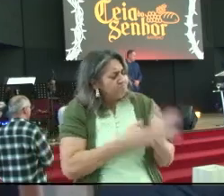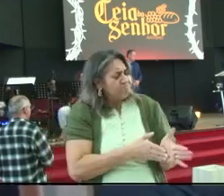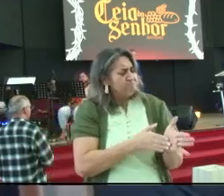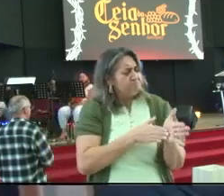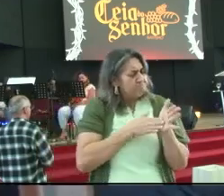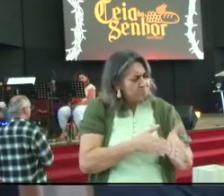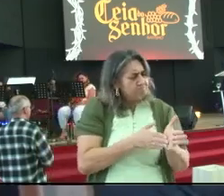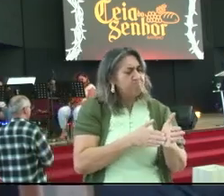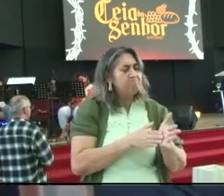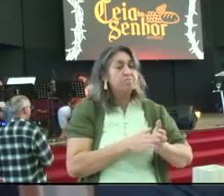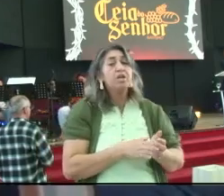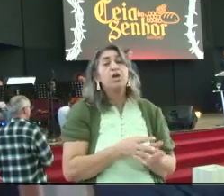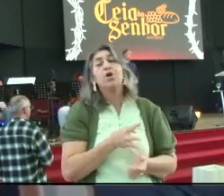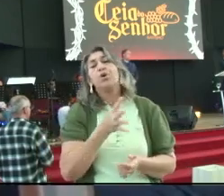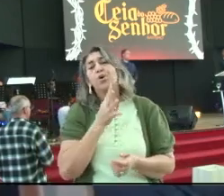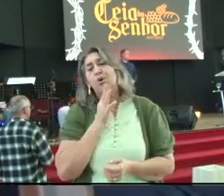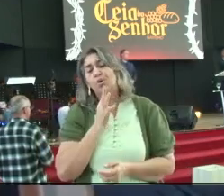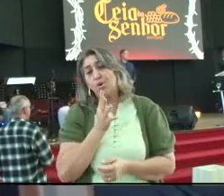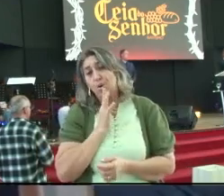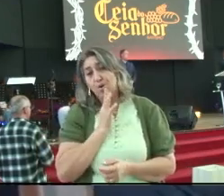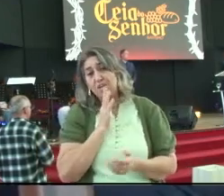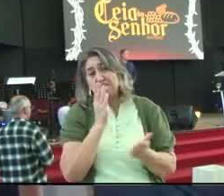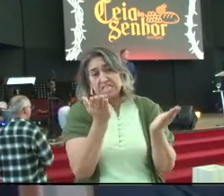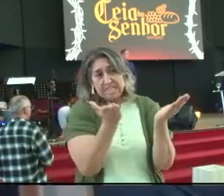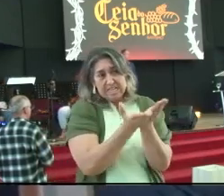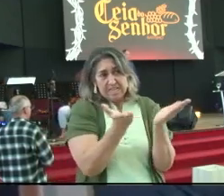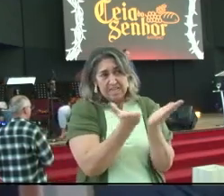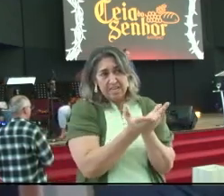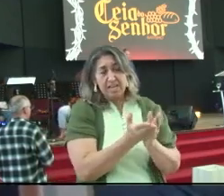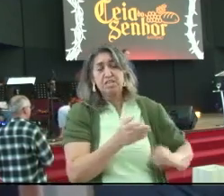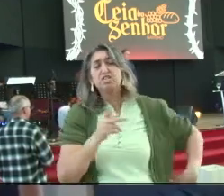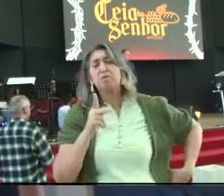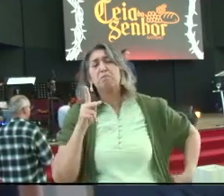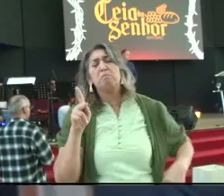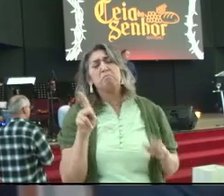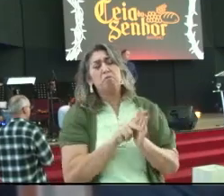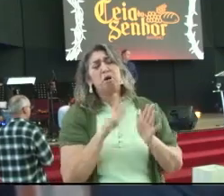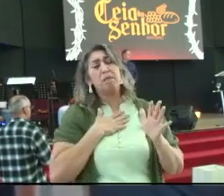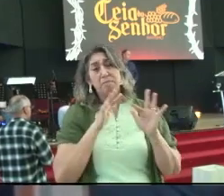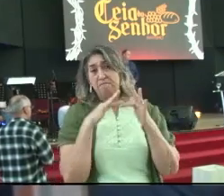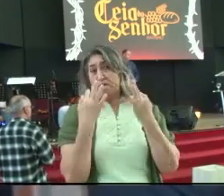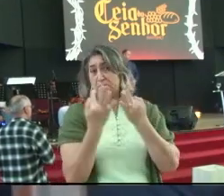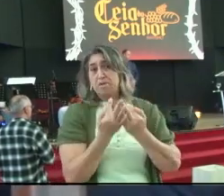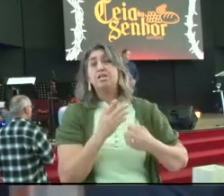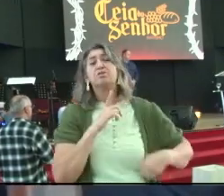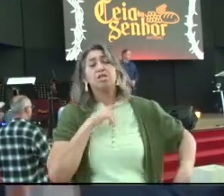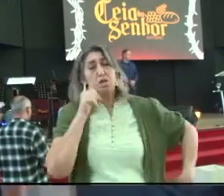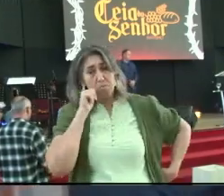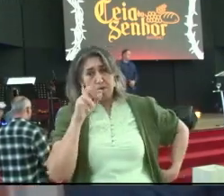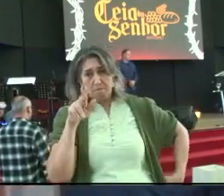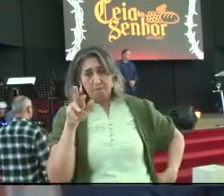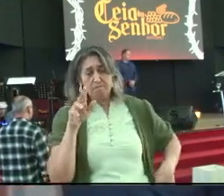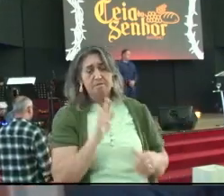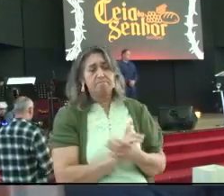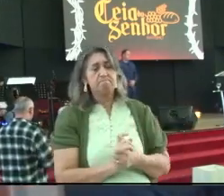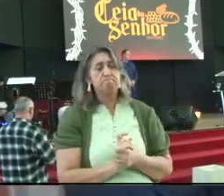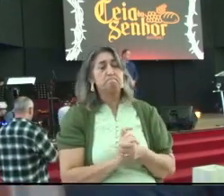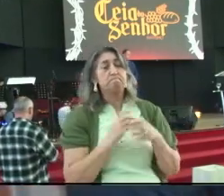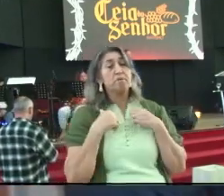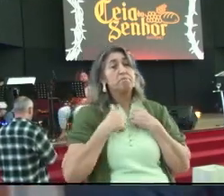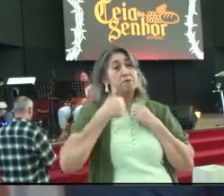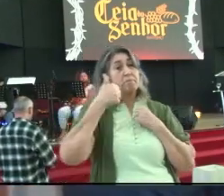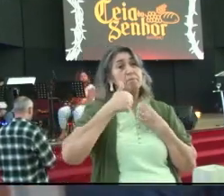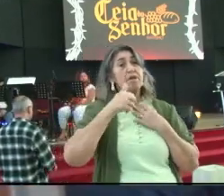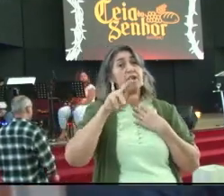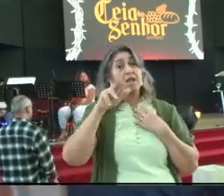Fiel. Eu conheço crentes, inclusive da minha família. Tem uma irmã minha